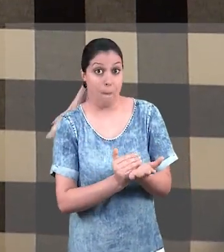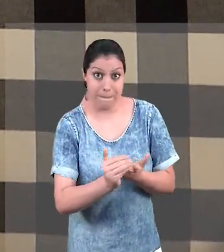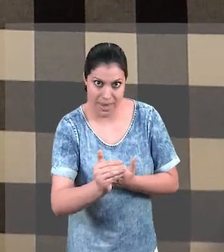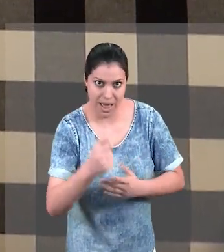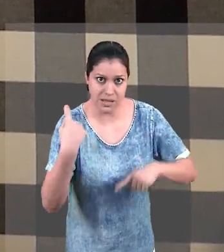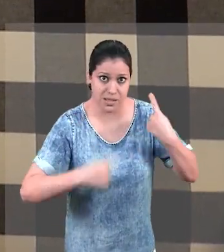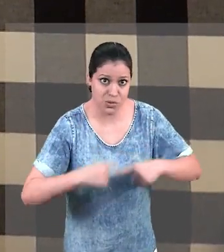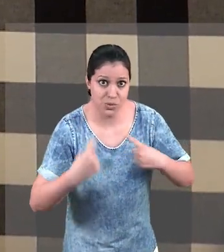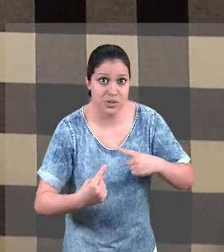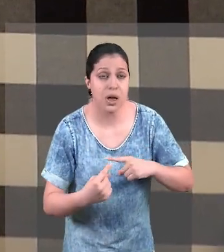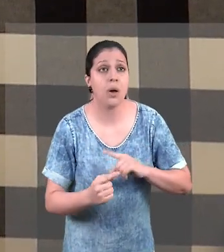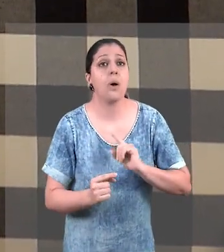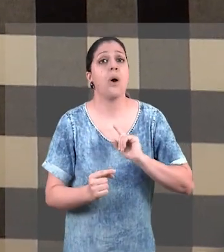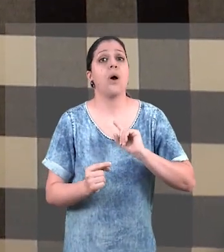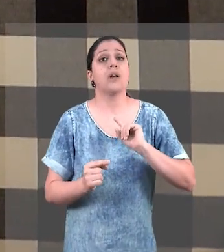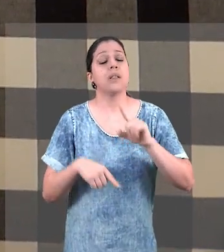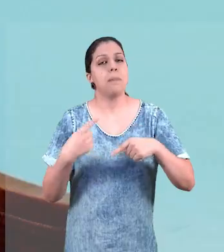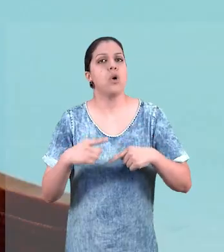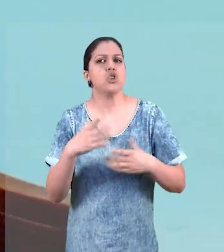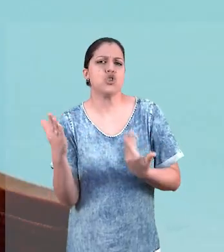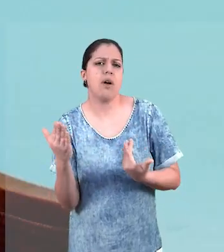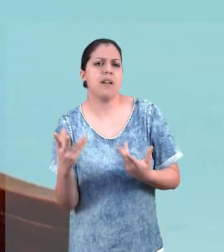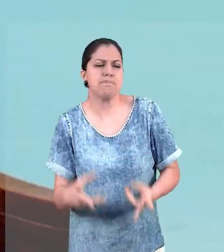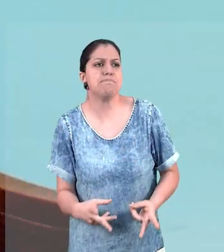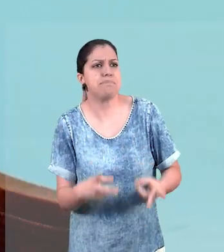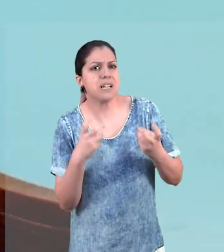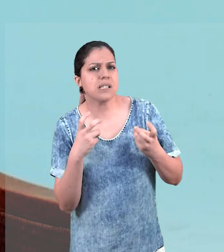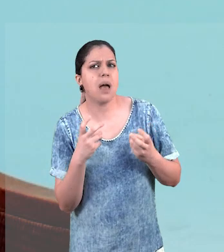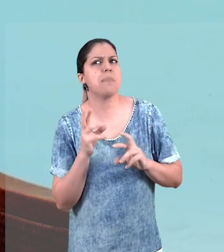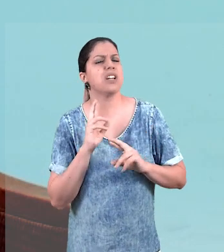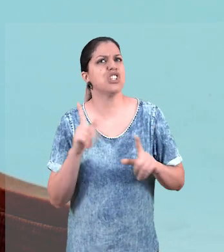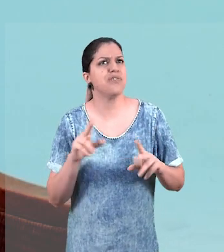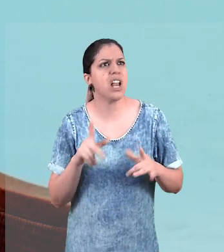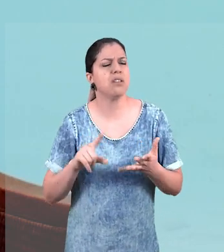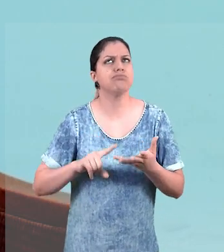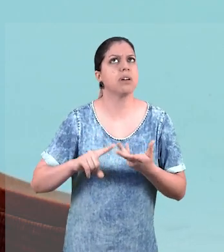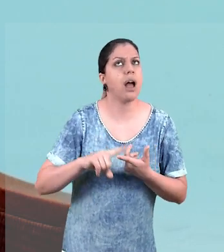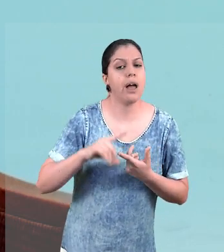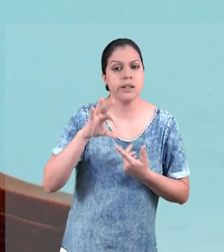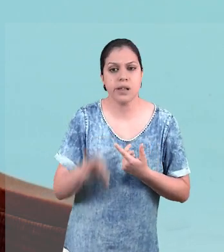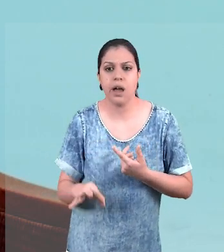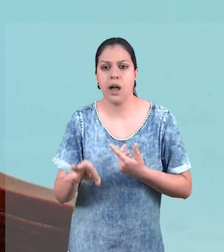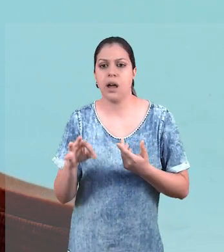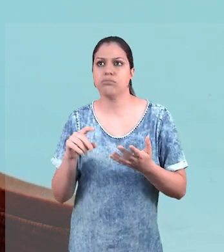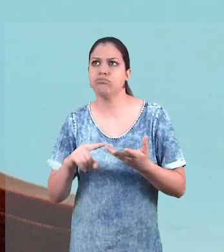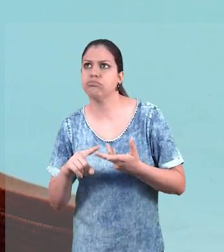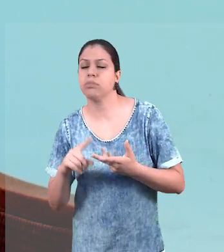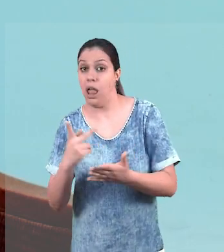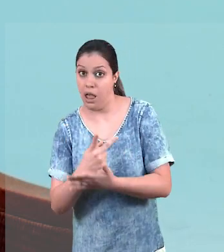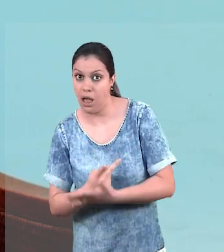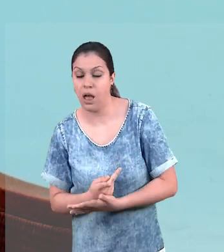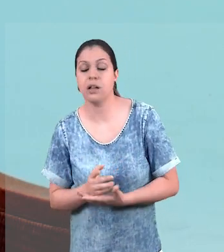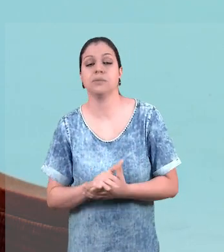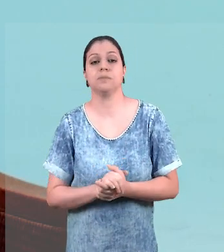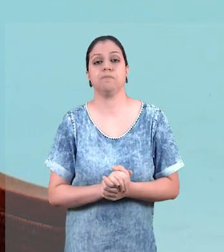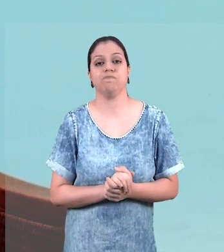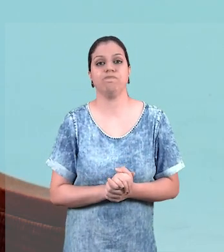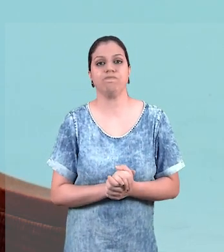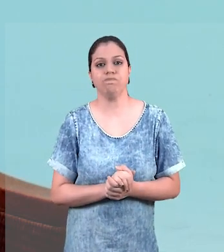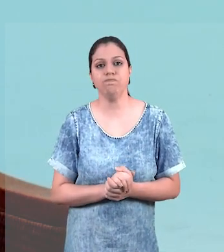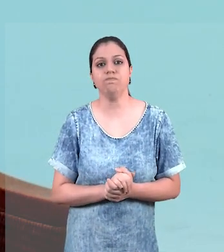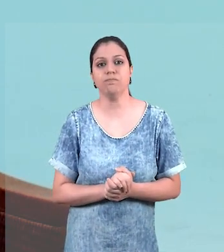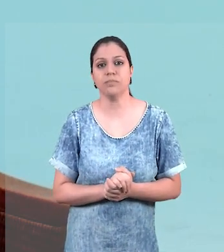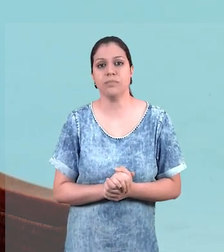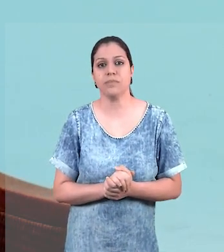inicia essa discussão e eles mesmos percebem as diferenças, o que é certo e o que é errado.